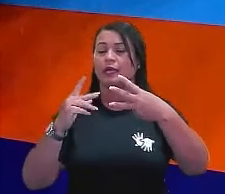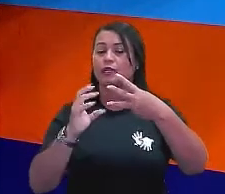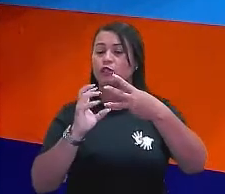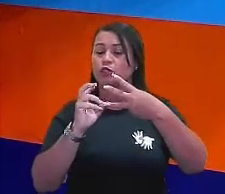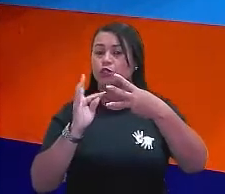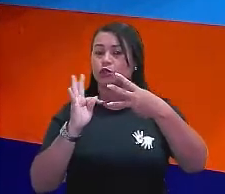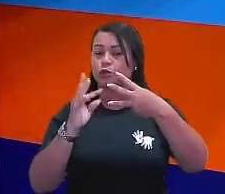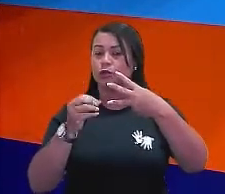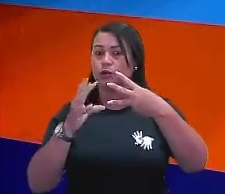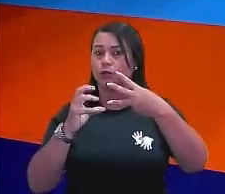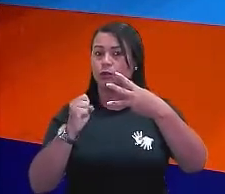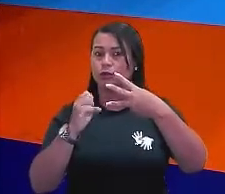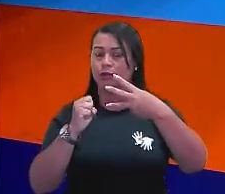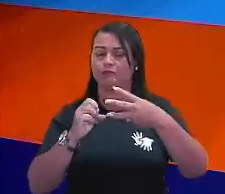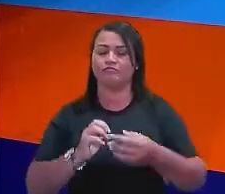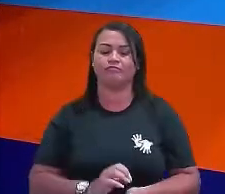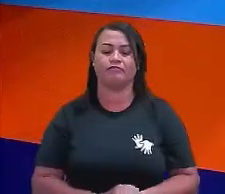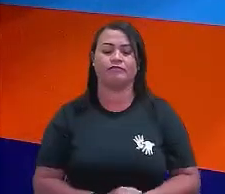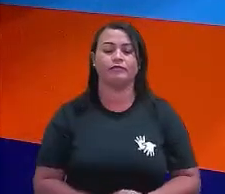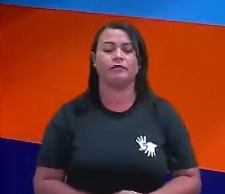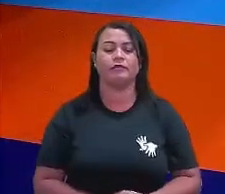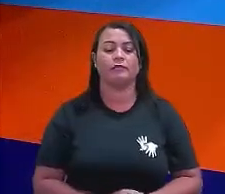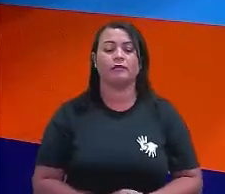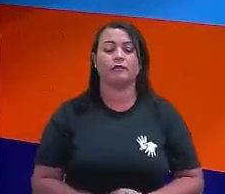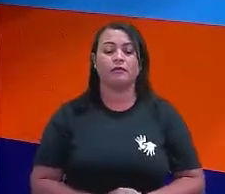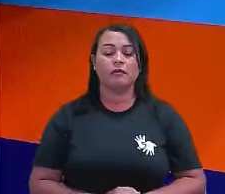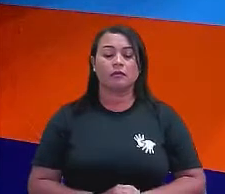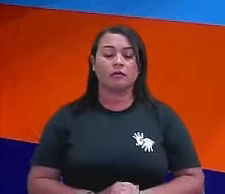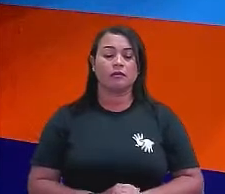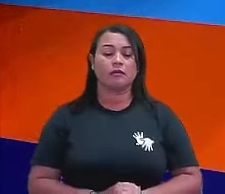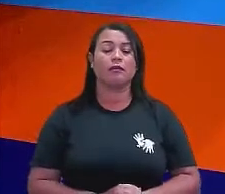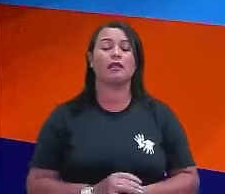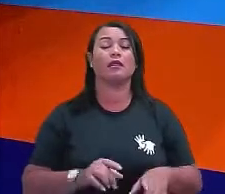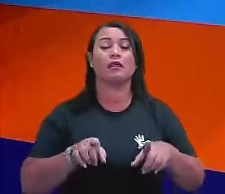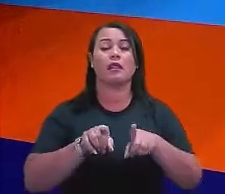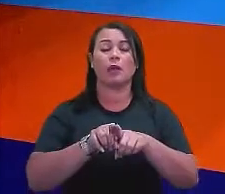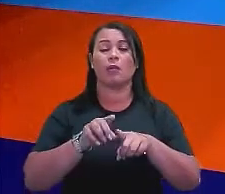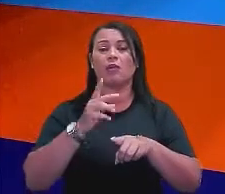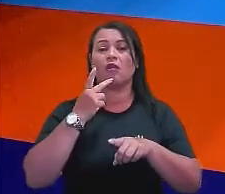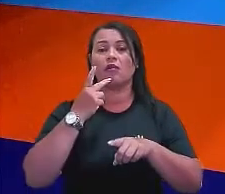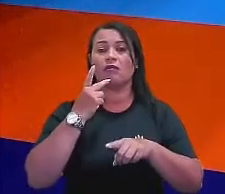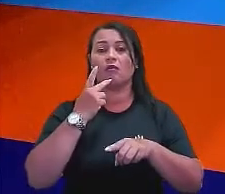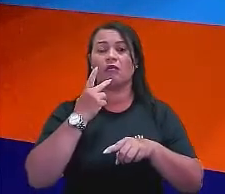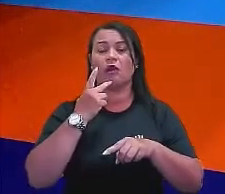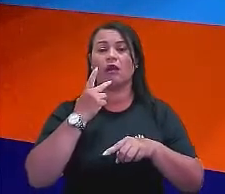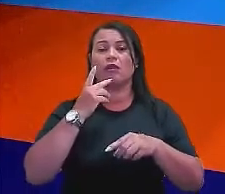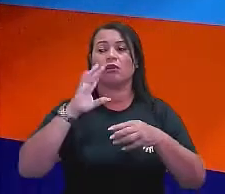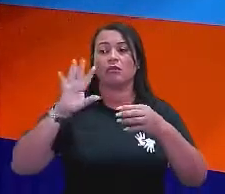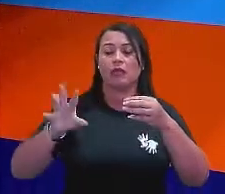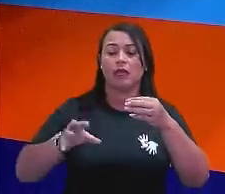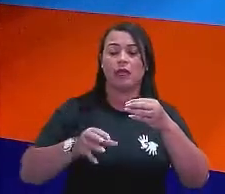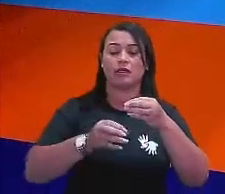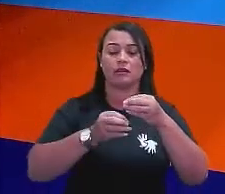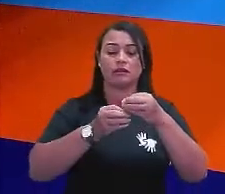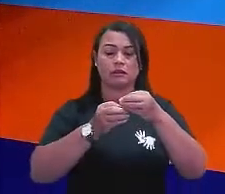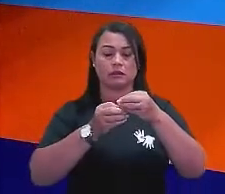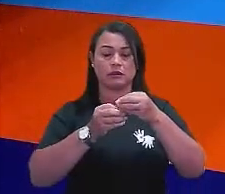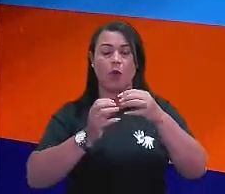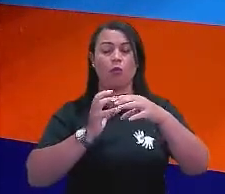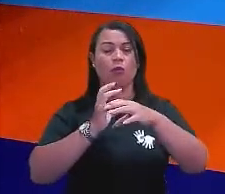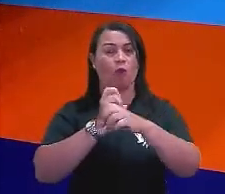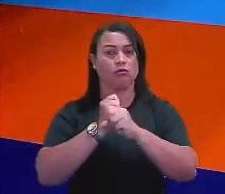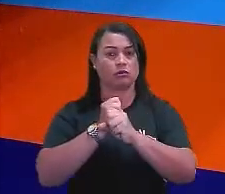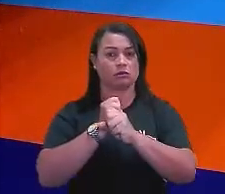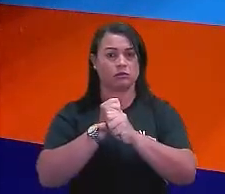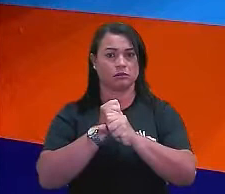total, tá bom? E aí, quando eu falo de adição com reservas ou